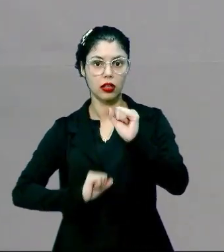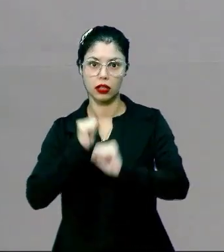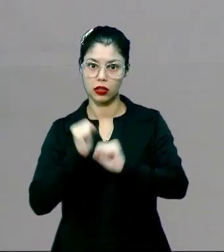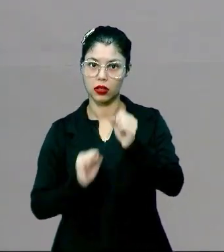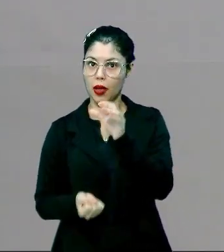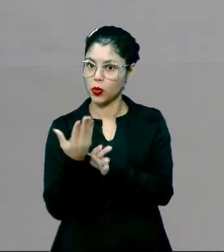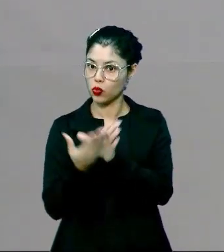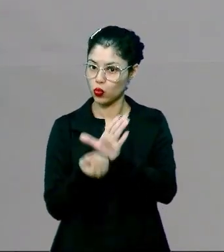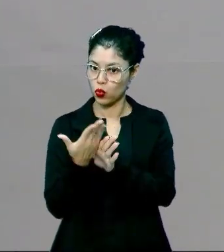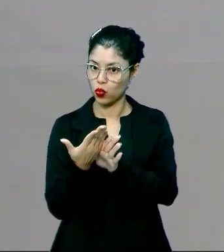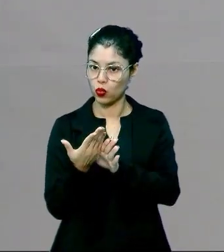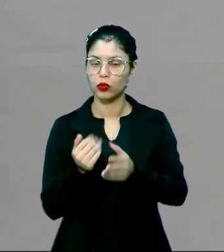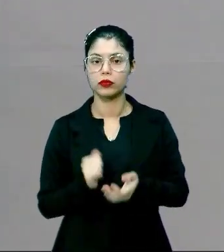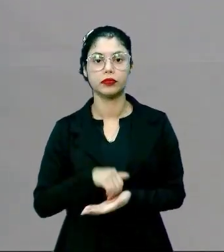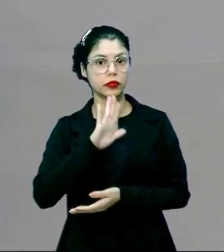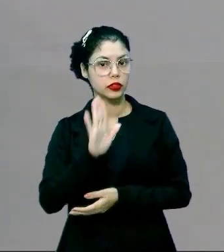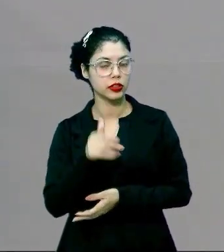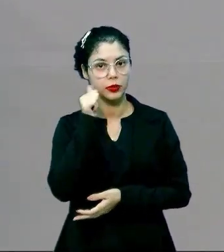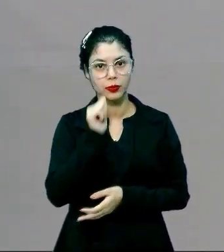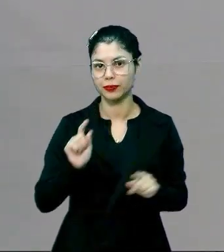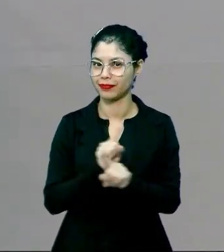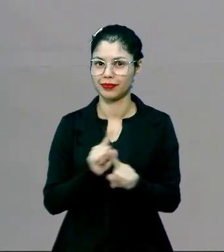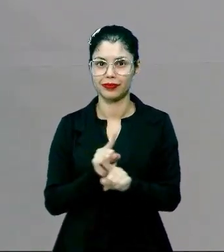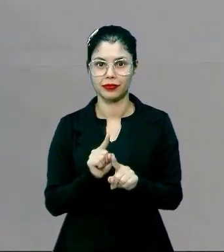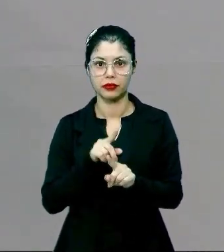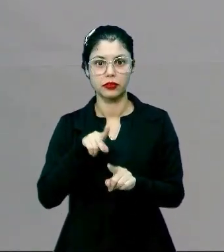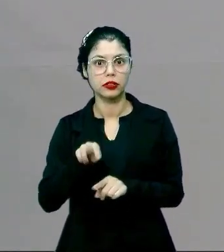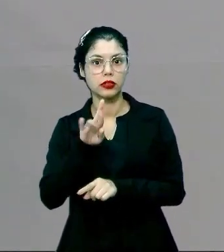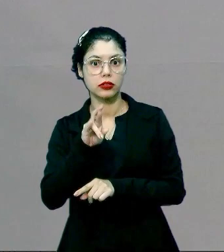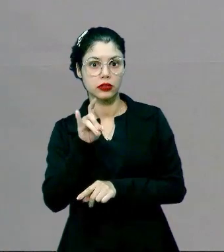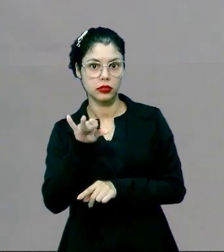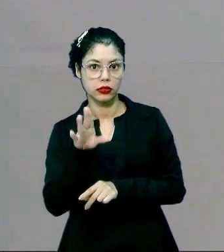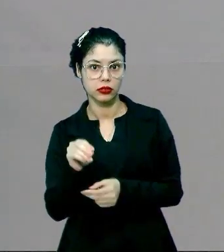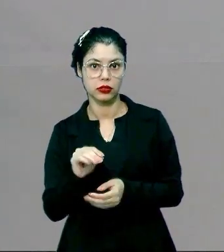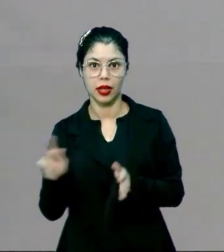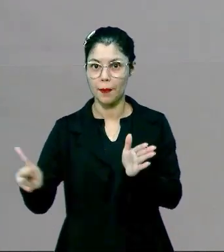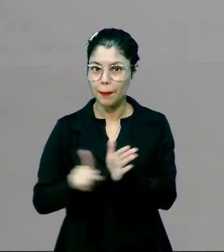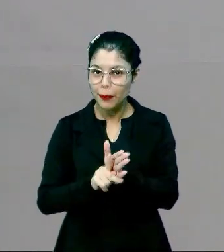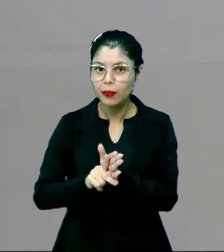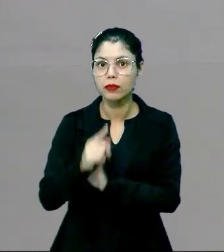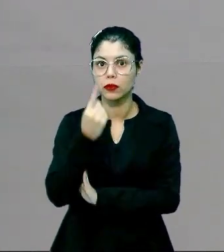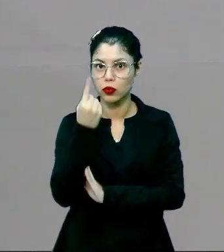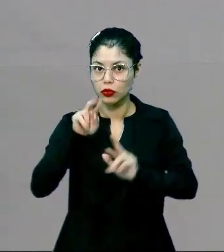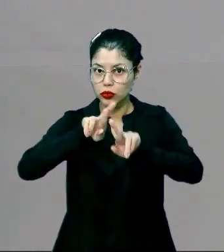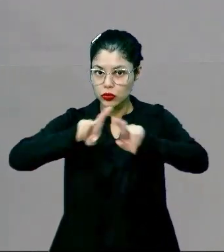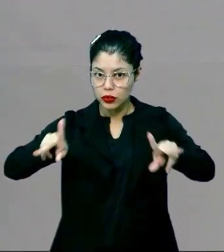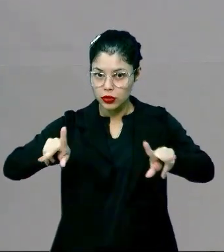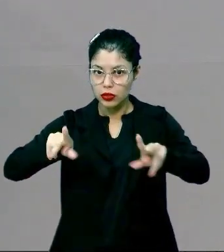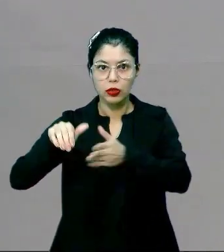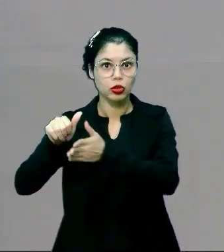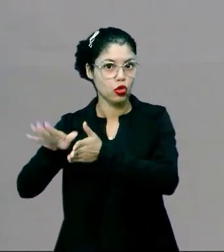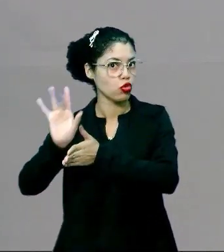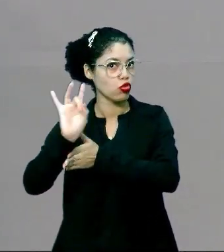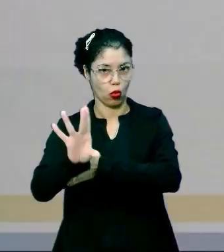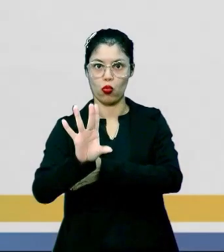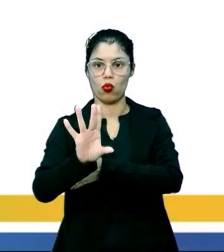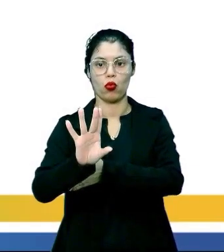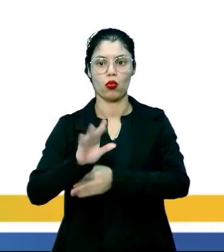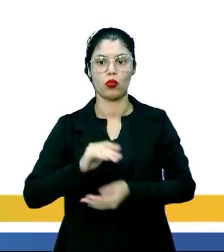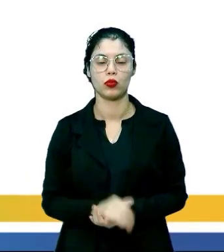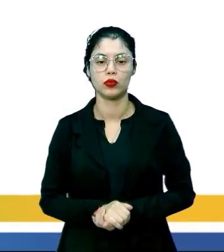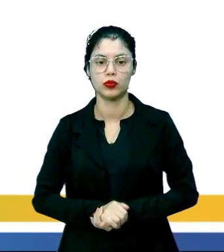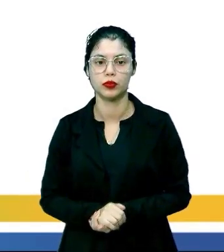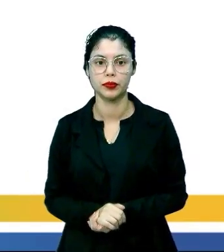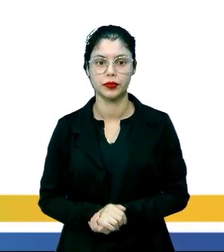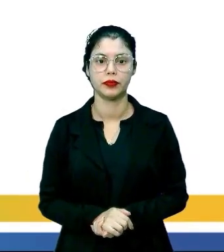sistema reprodutor. Já na mulher, não. A uretra é especificamente eliminar a urina, tá? Então, essa